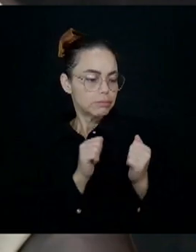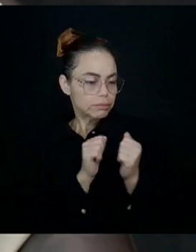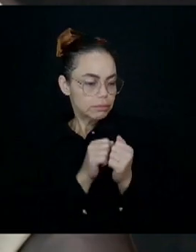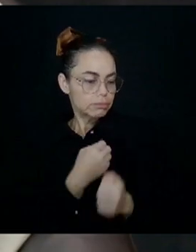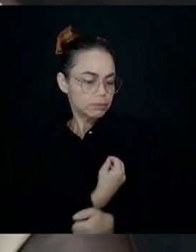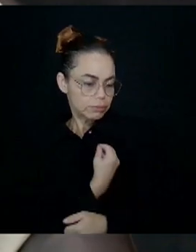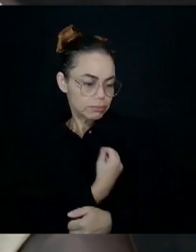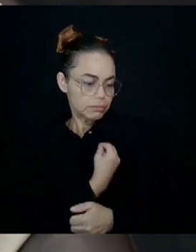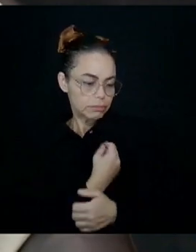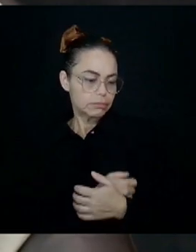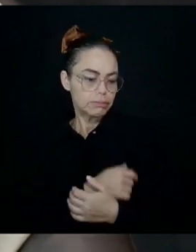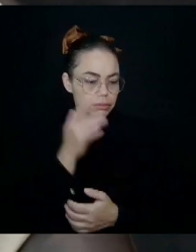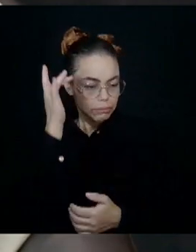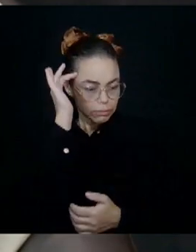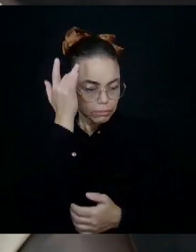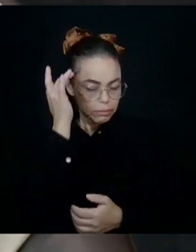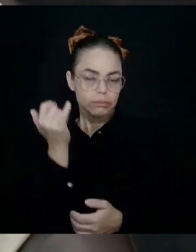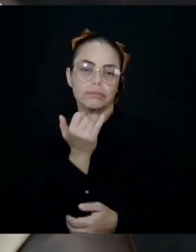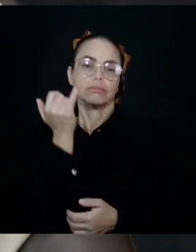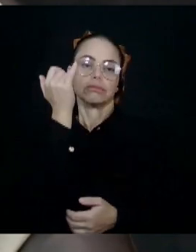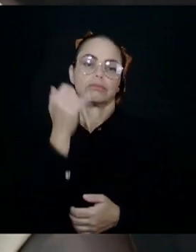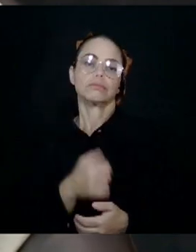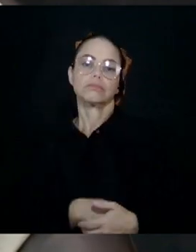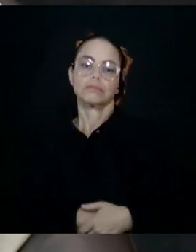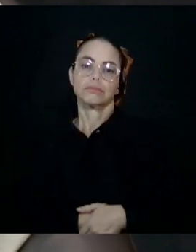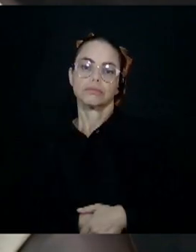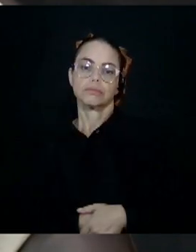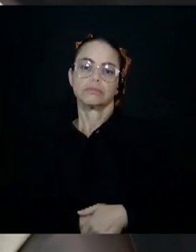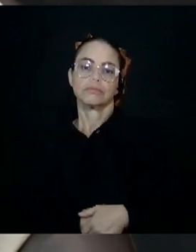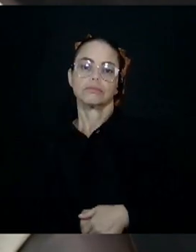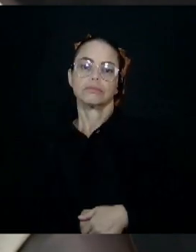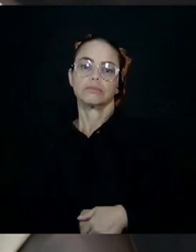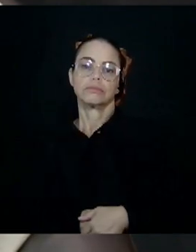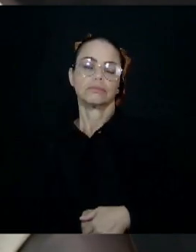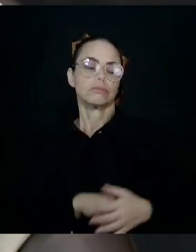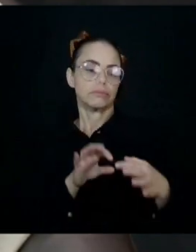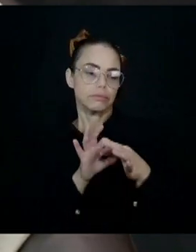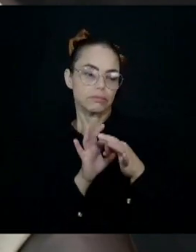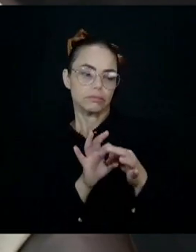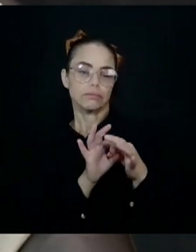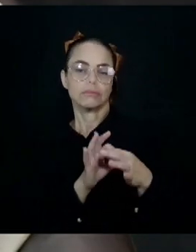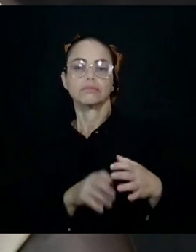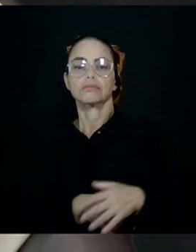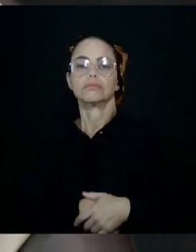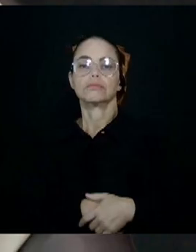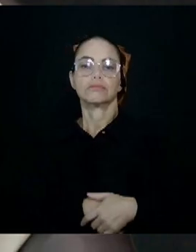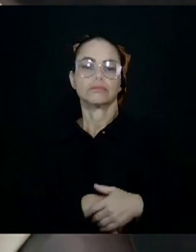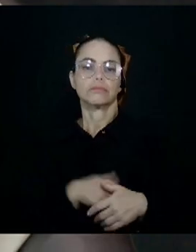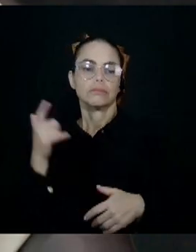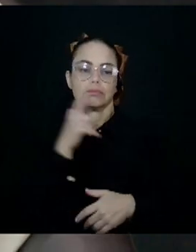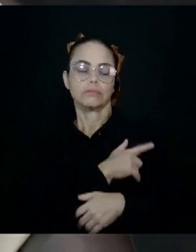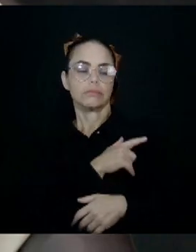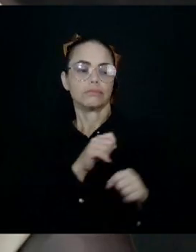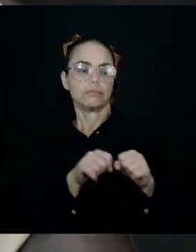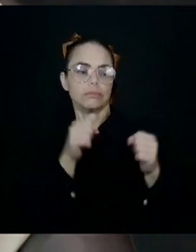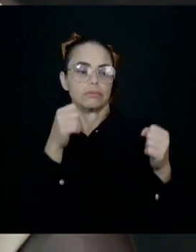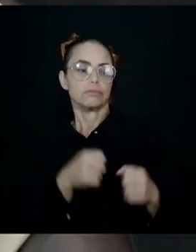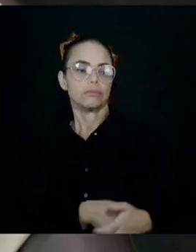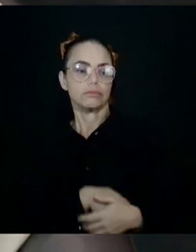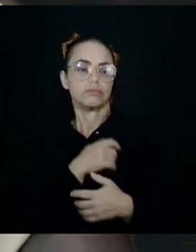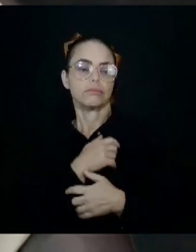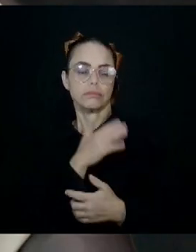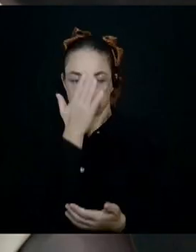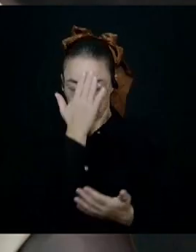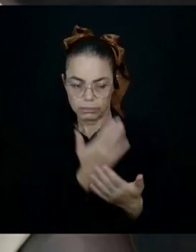que é muito importante a gente se unir para conseguir quebrar esses rótulos, essas crenças, né,